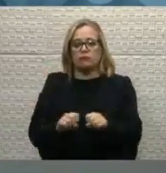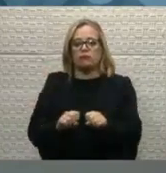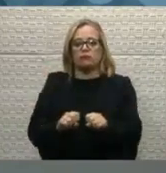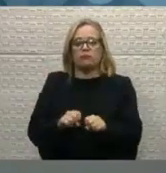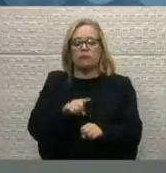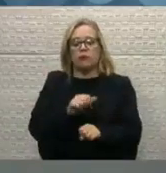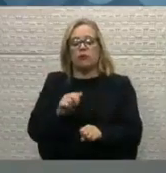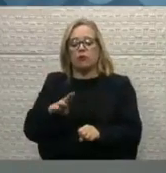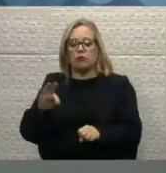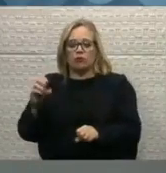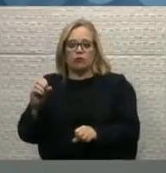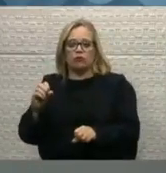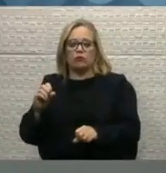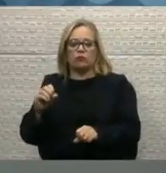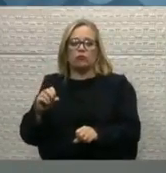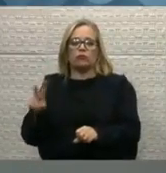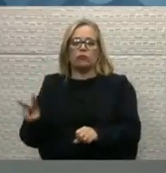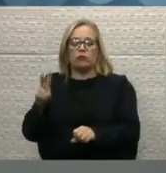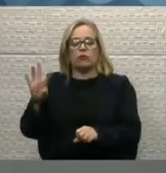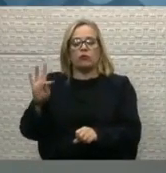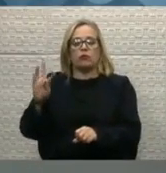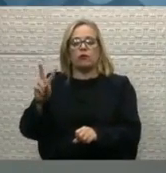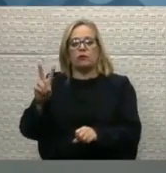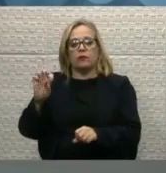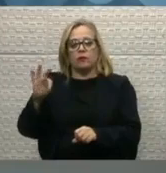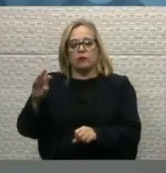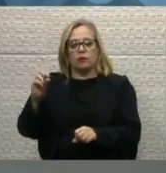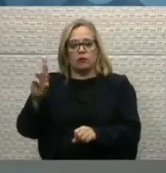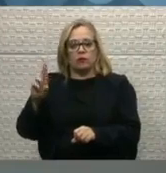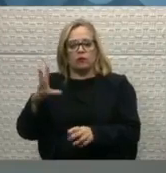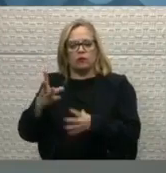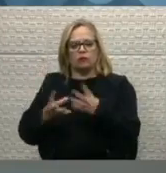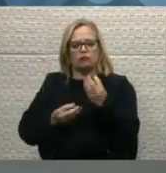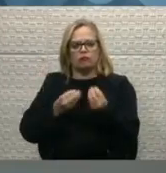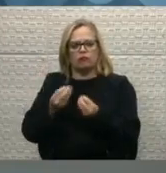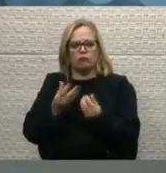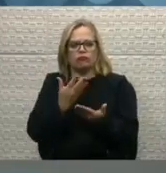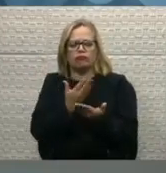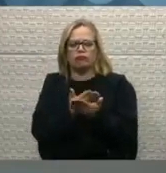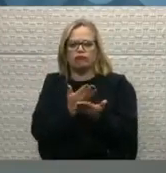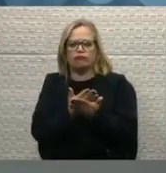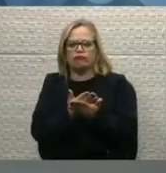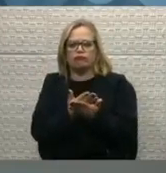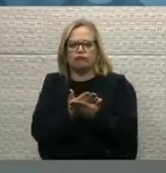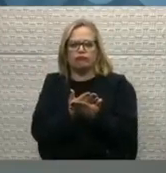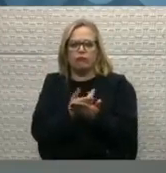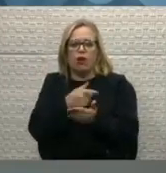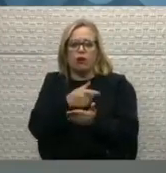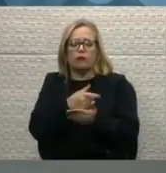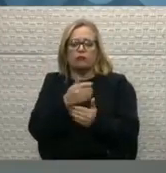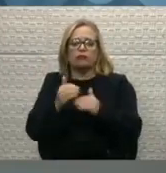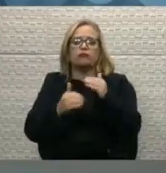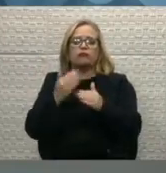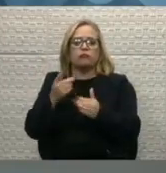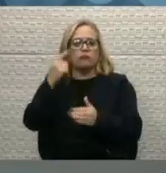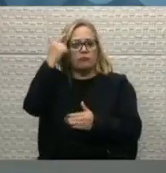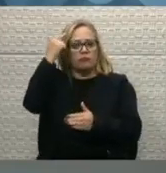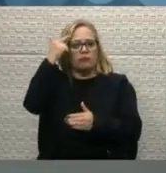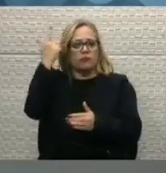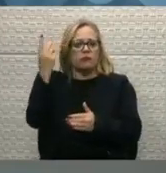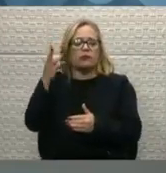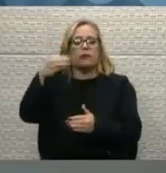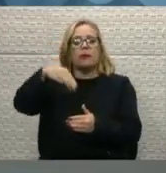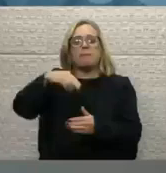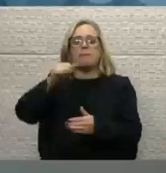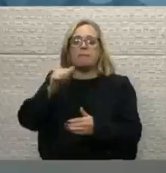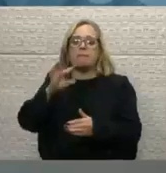do autovetor e para o autovalor. Como que eu poderia estudar agora esse procedimento pensando em